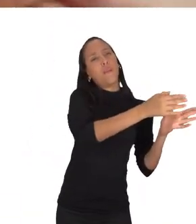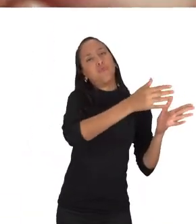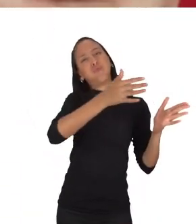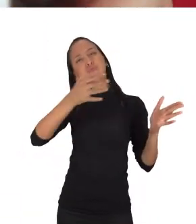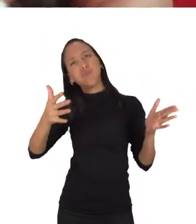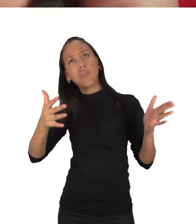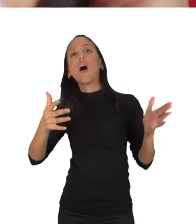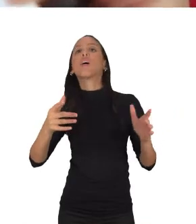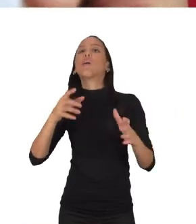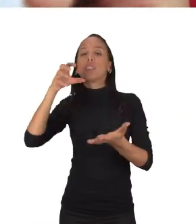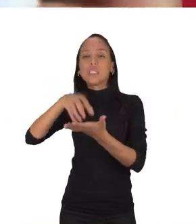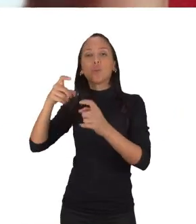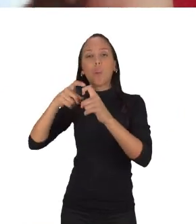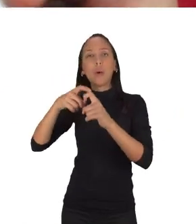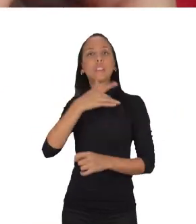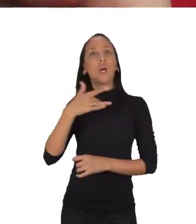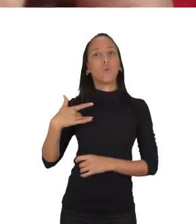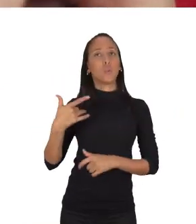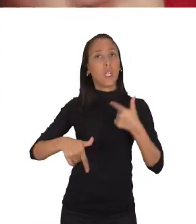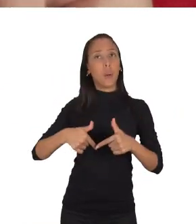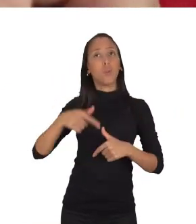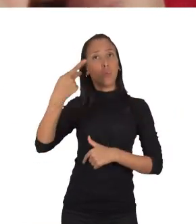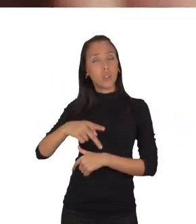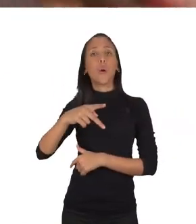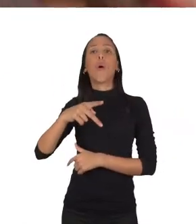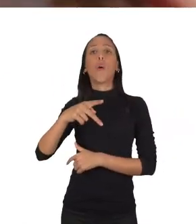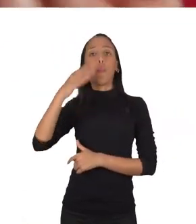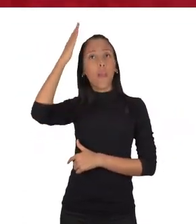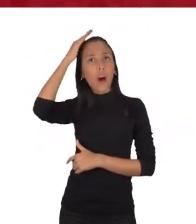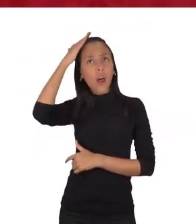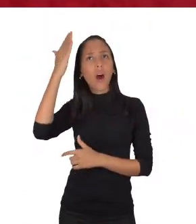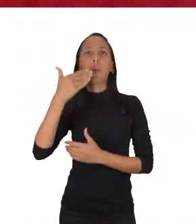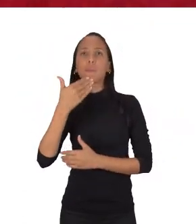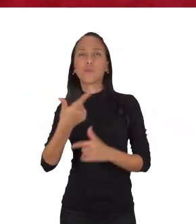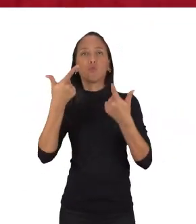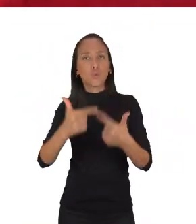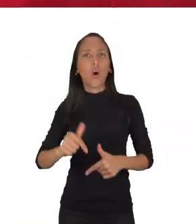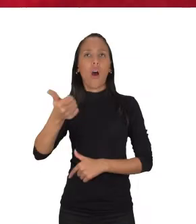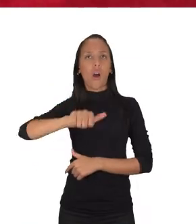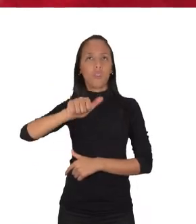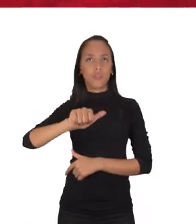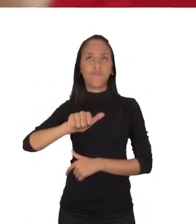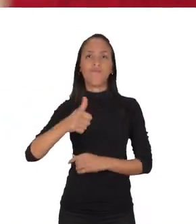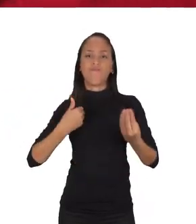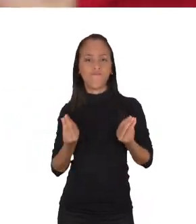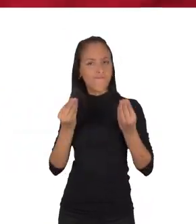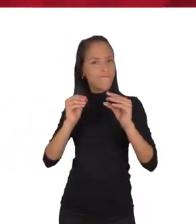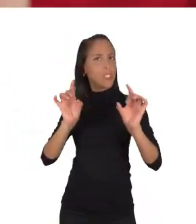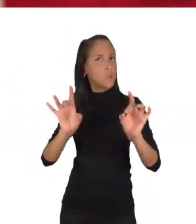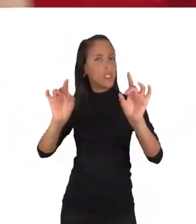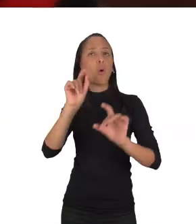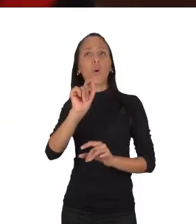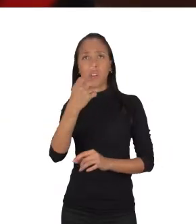Estadual de Saúde Trabalhador, SEST Paraná, a qual solicitou esta reavaliação. Destaca-se, entre suas